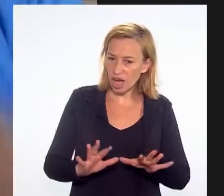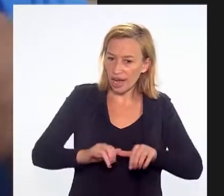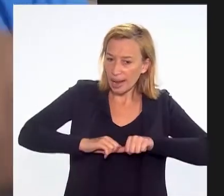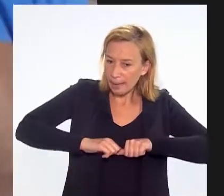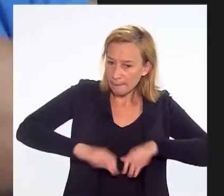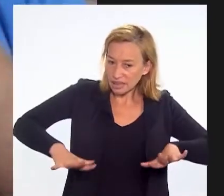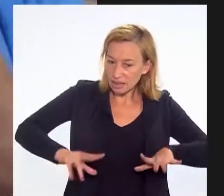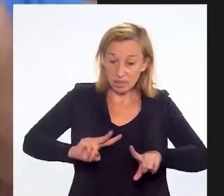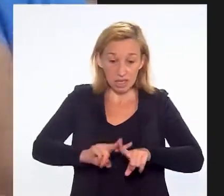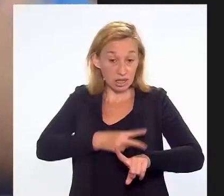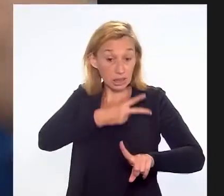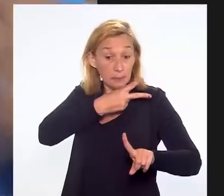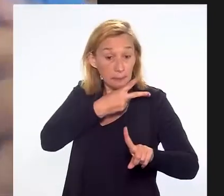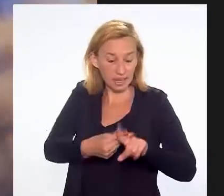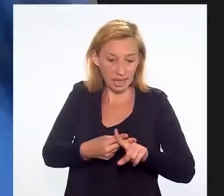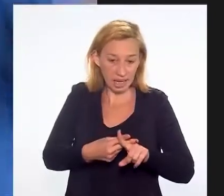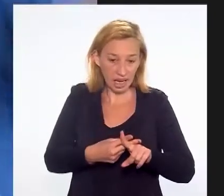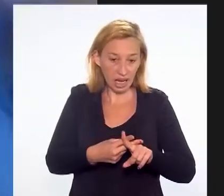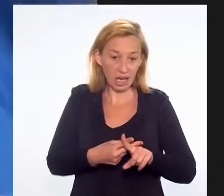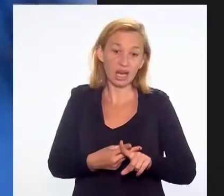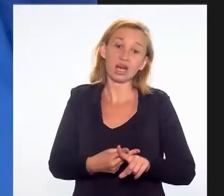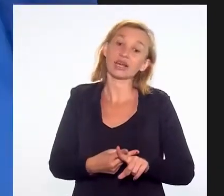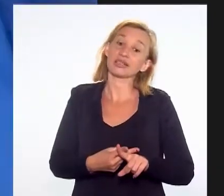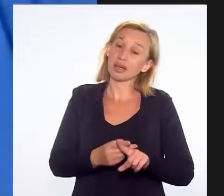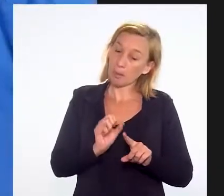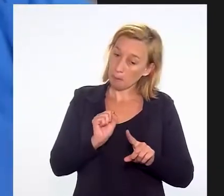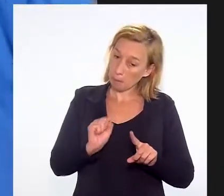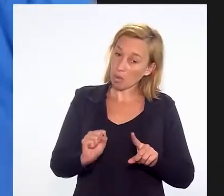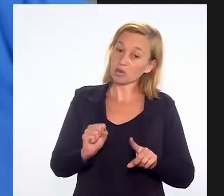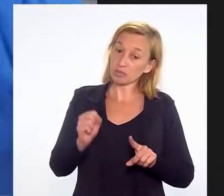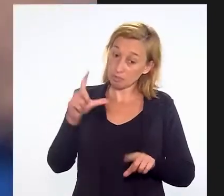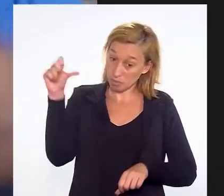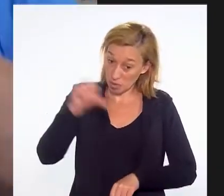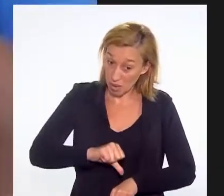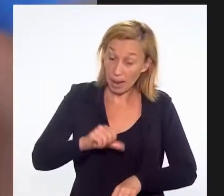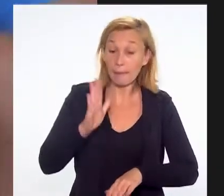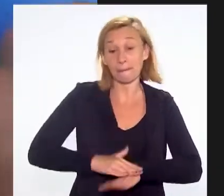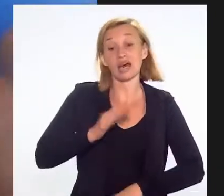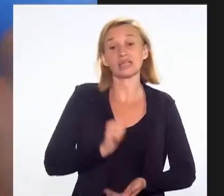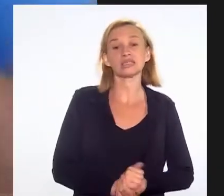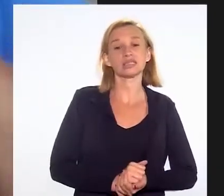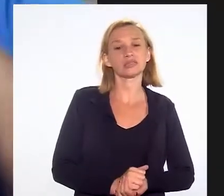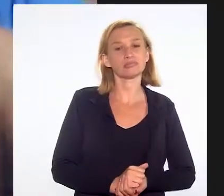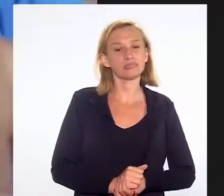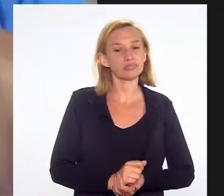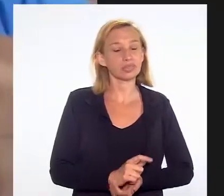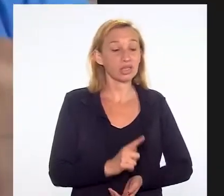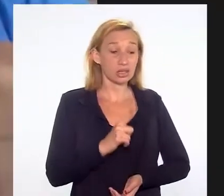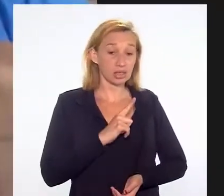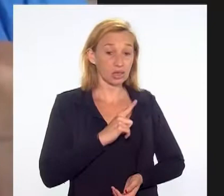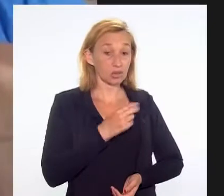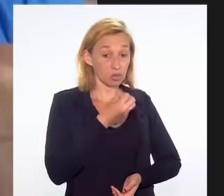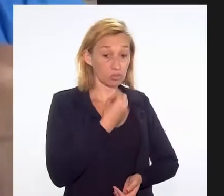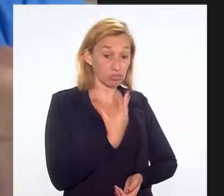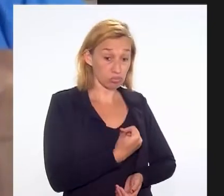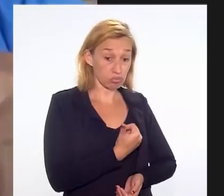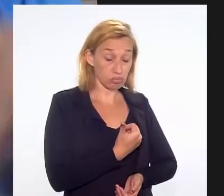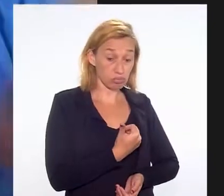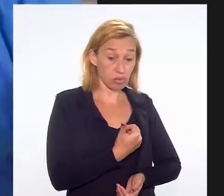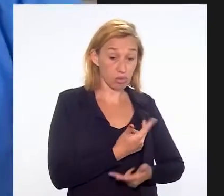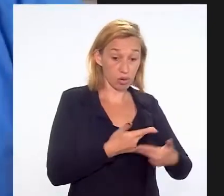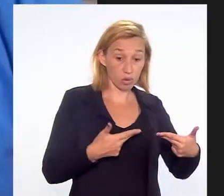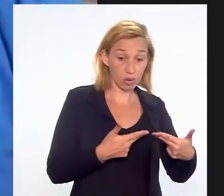Porém, se nós deixarmos a situação correr solta, essa situação ela pode